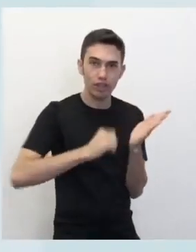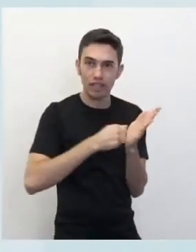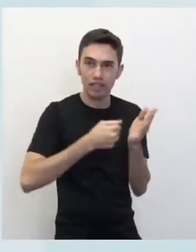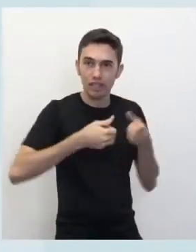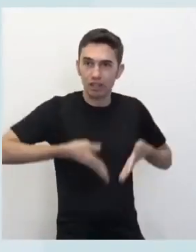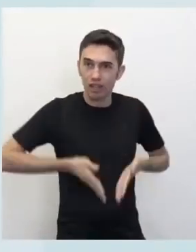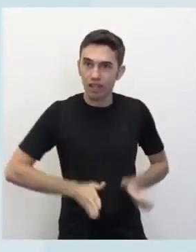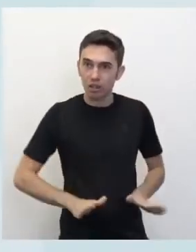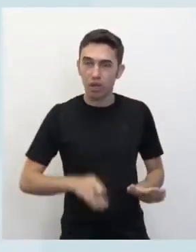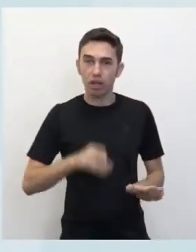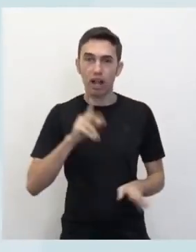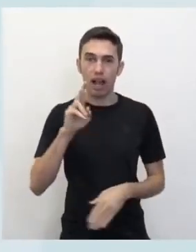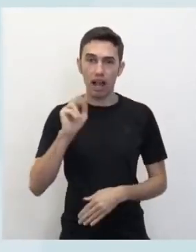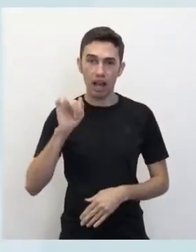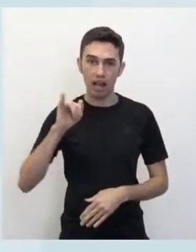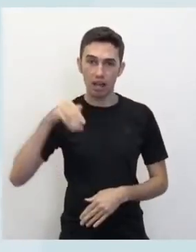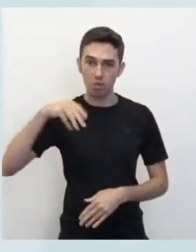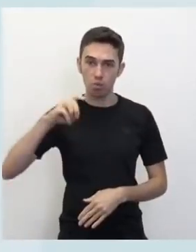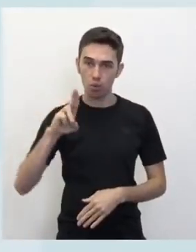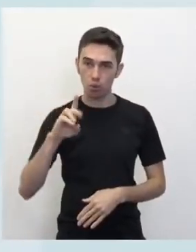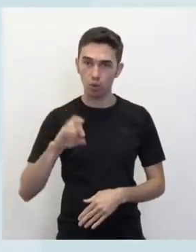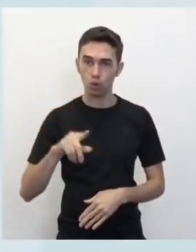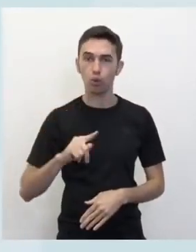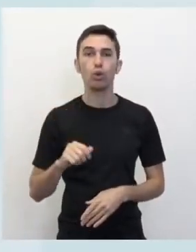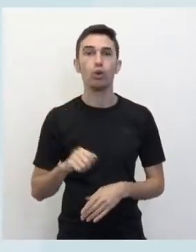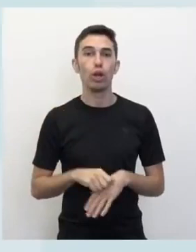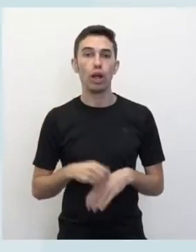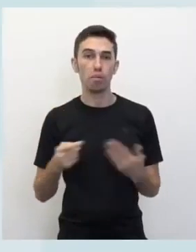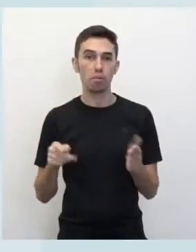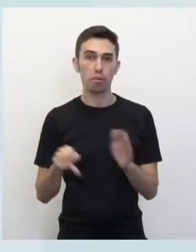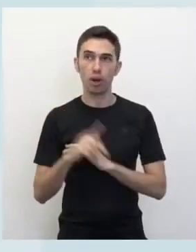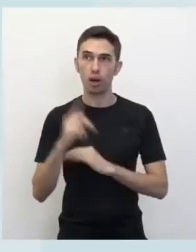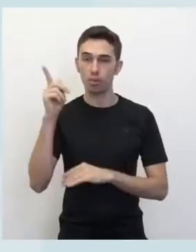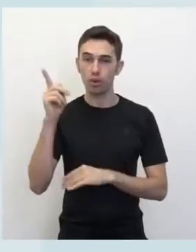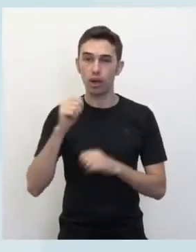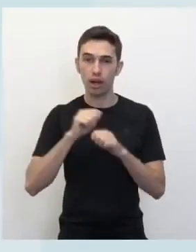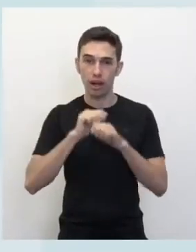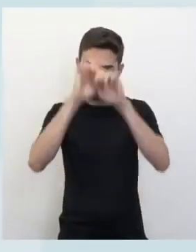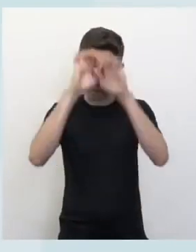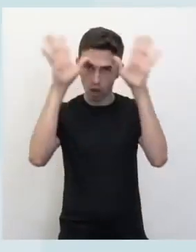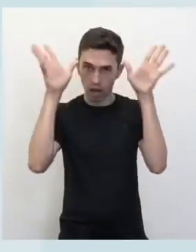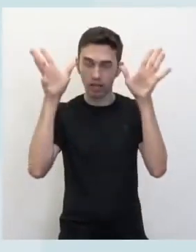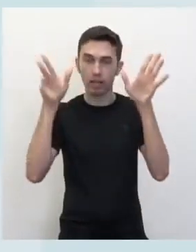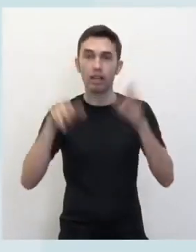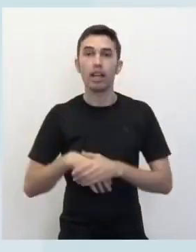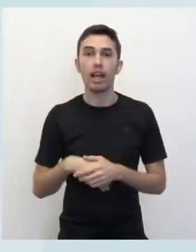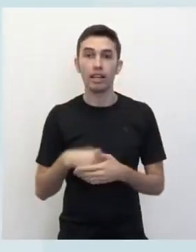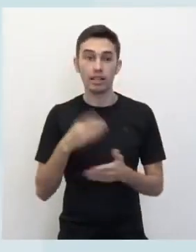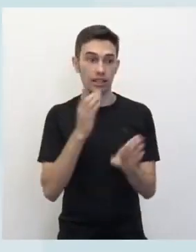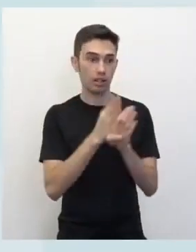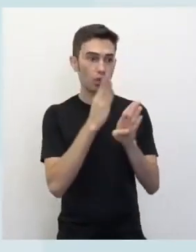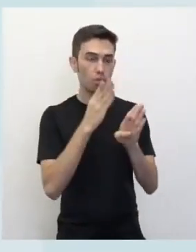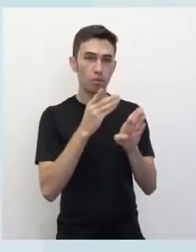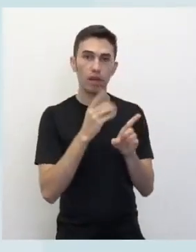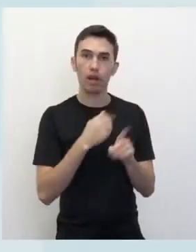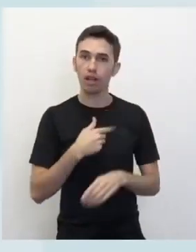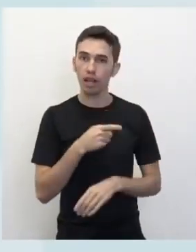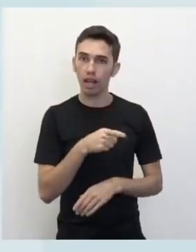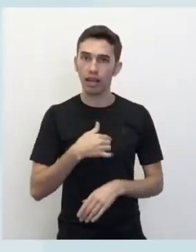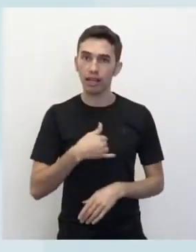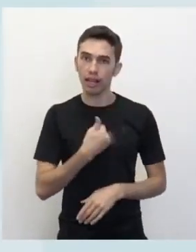nascimento, Raimundo Nascimento de Queiroz, de Plácido de Castro, no Acre, descobriu ter